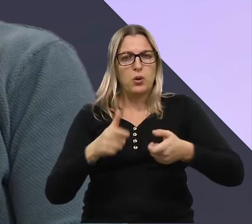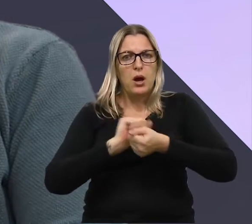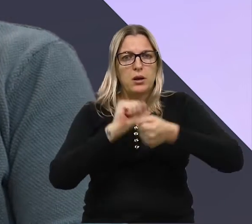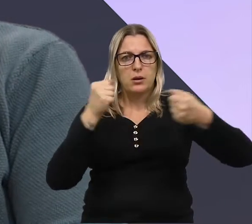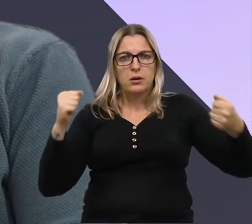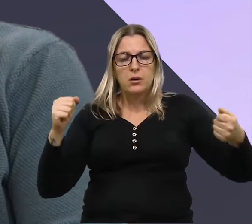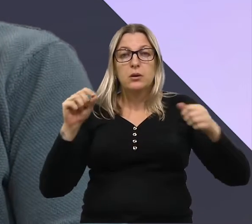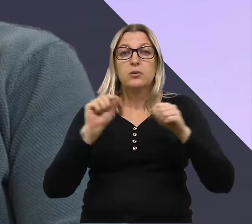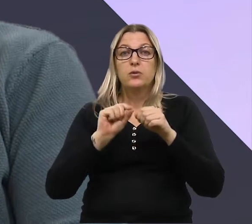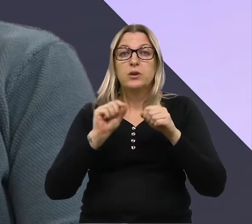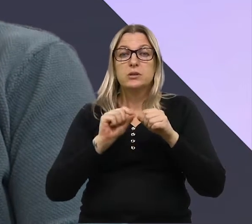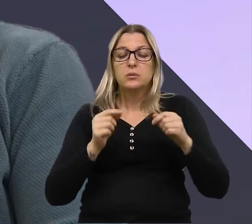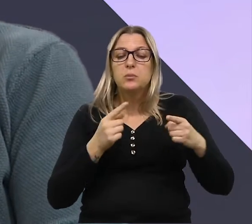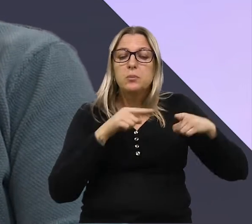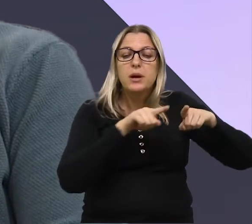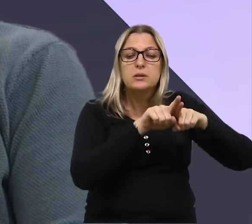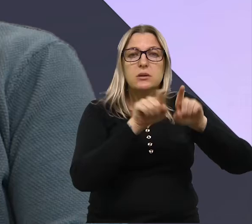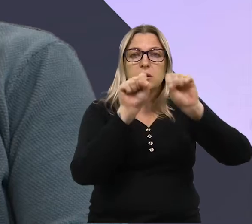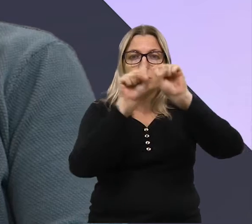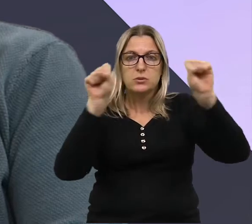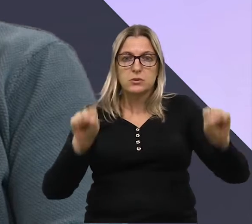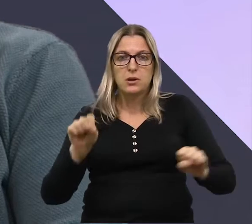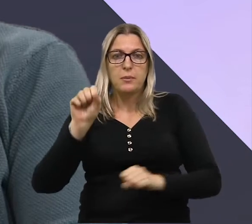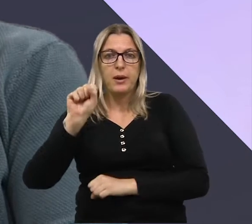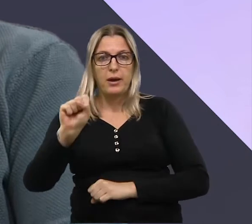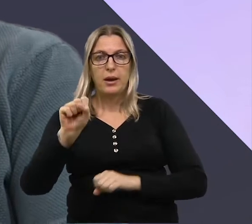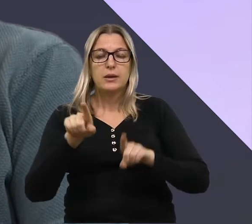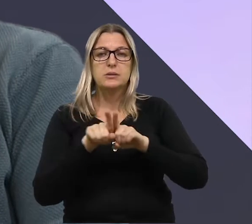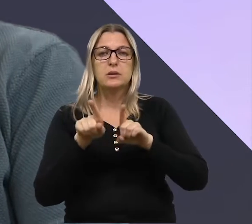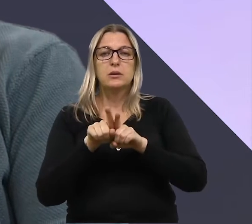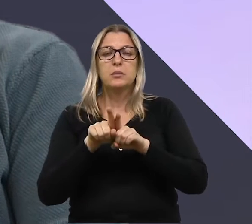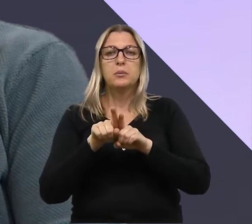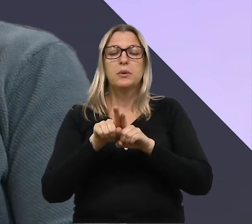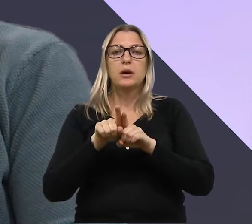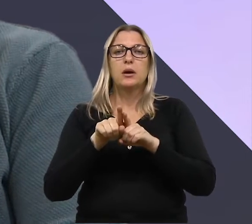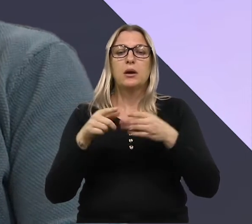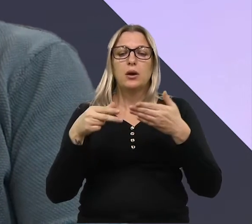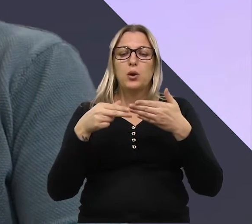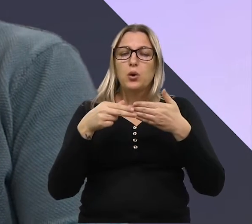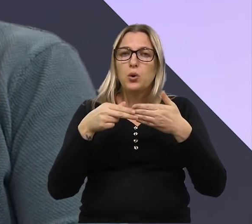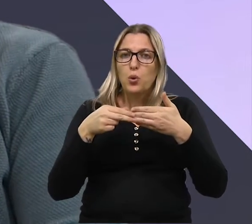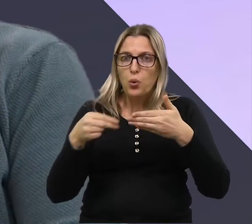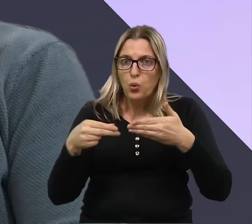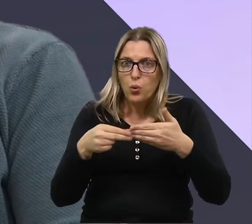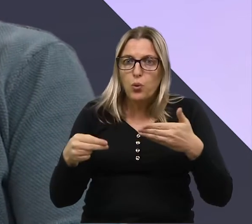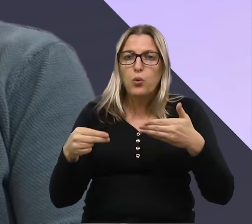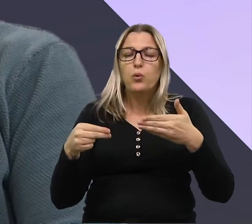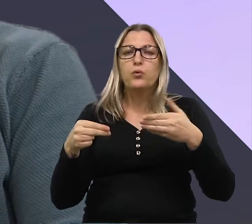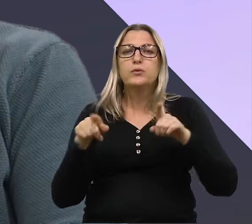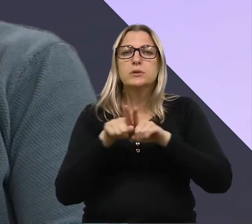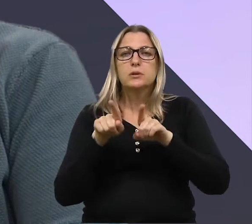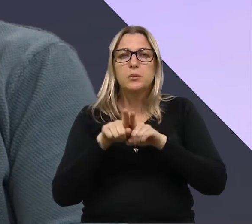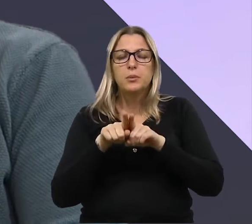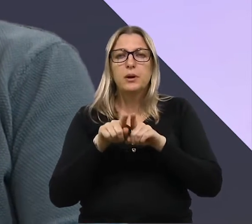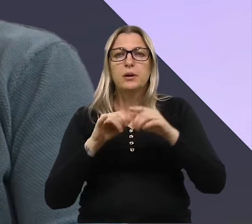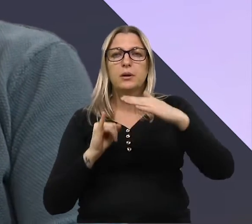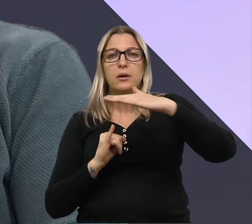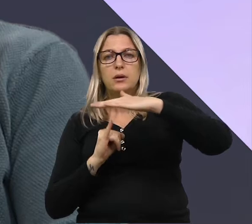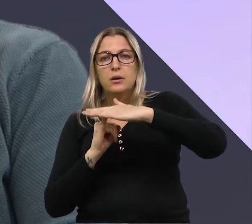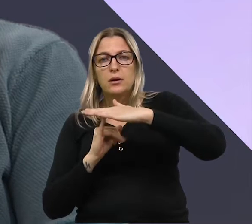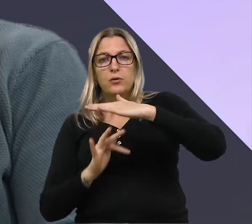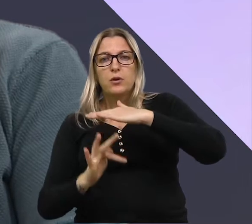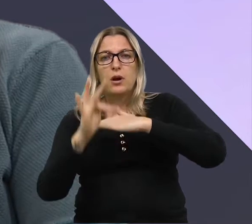parceria com todo o sistema S fazendo a cidade Federal com a Instituto Federal com a